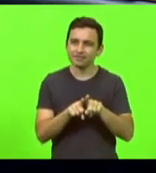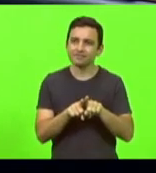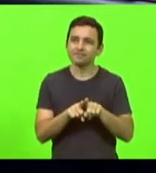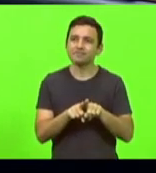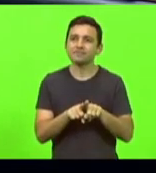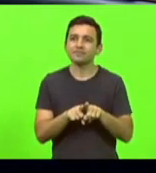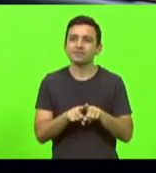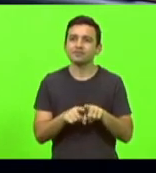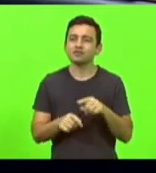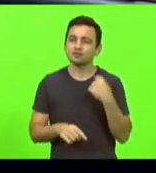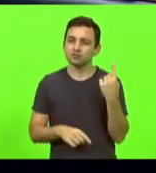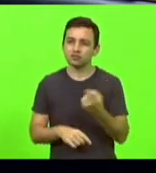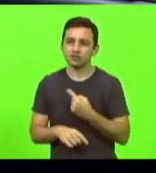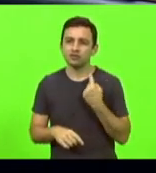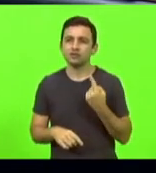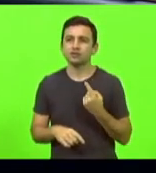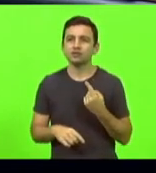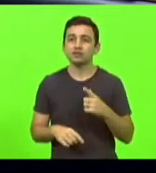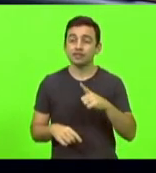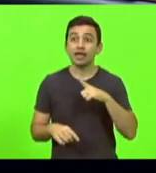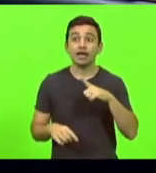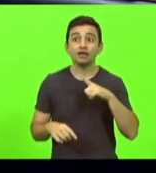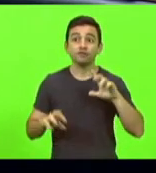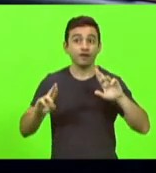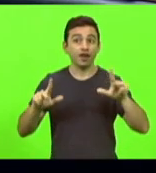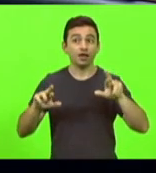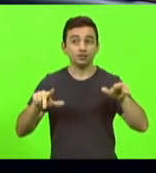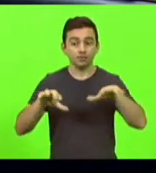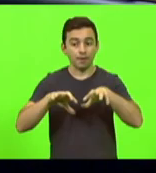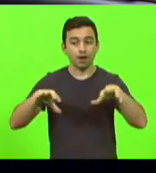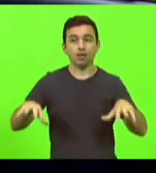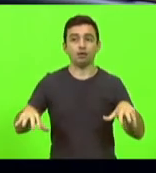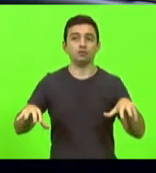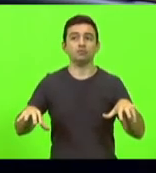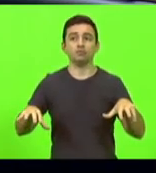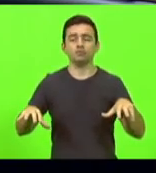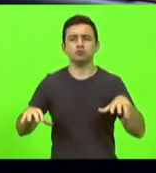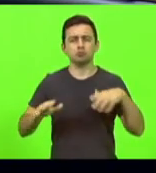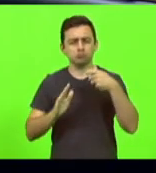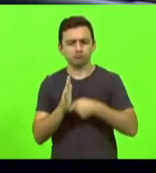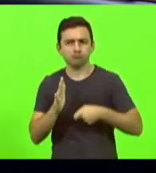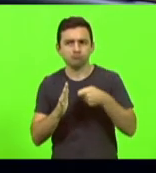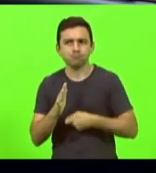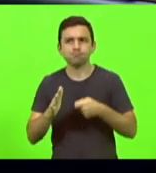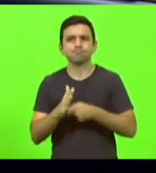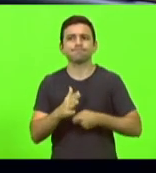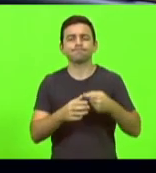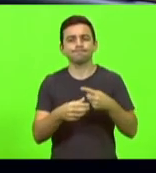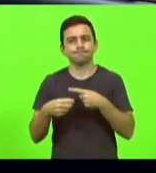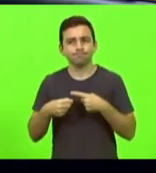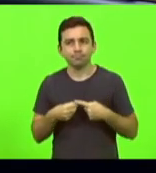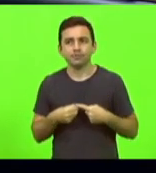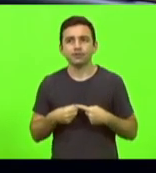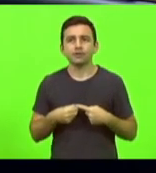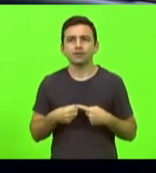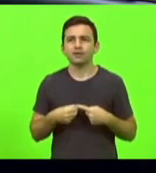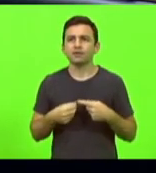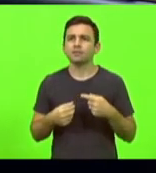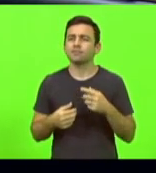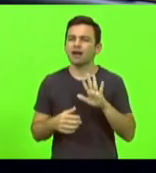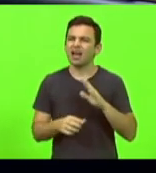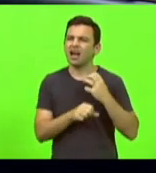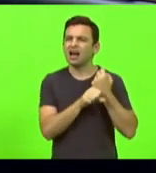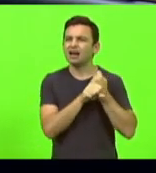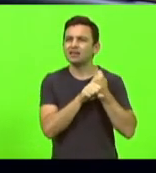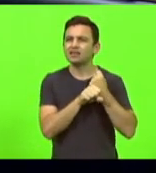nós estávamos em trincheiras opostas nas lutas municipais. mas em todos esses